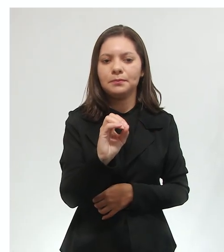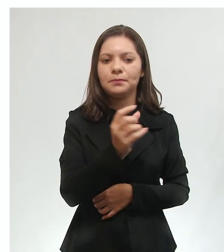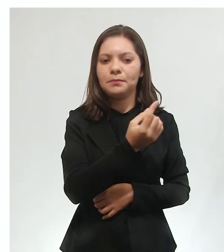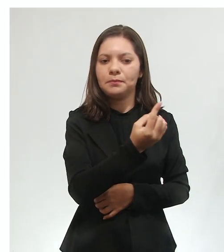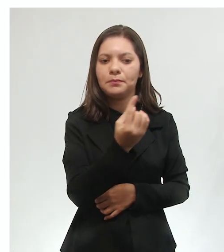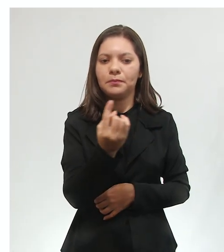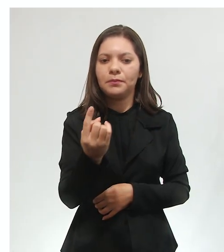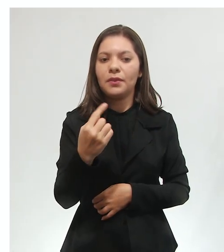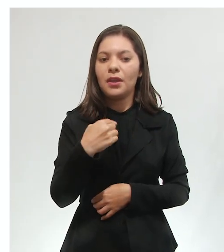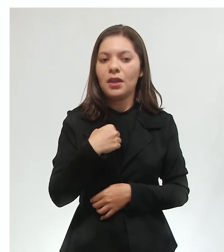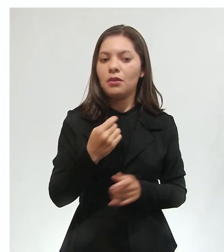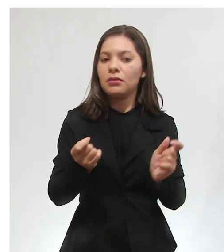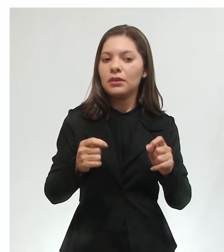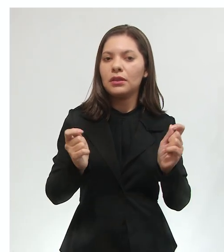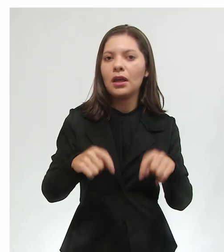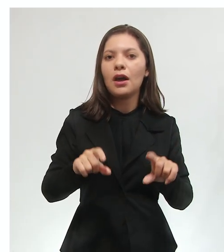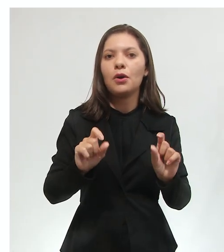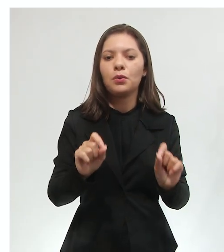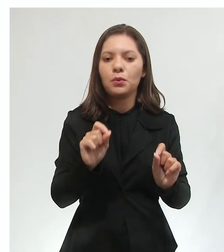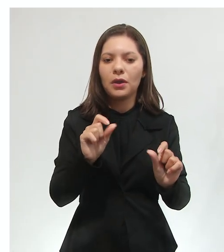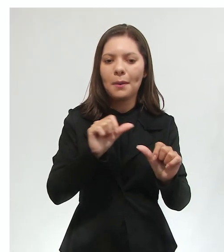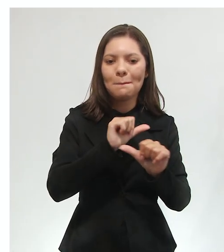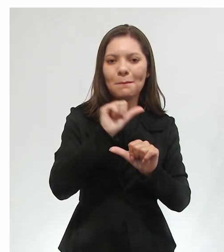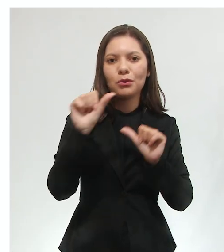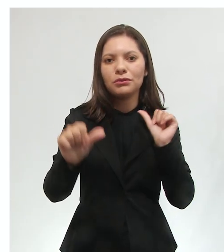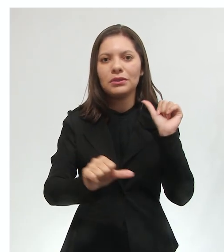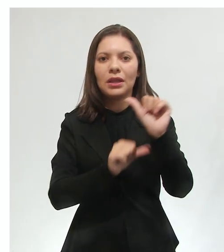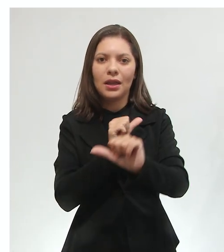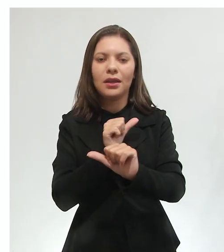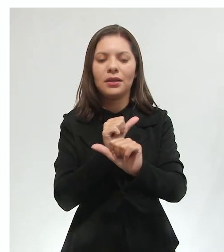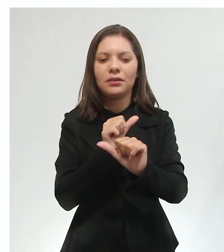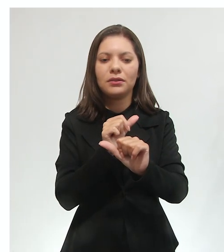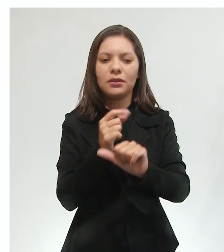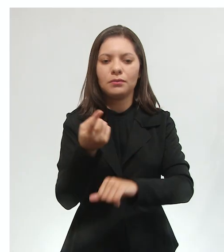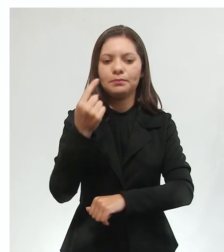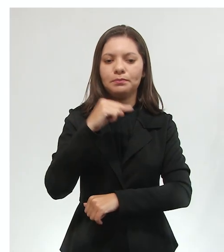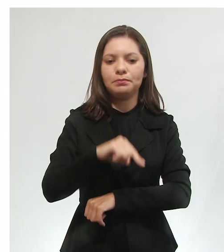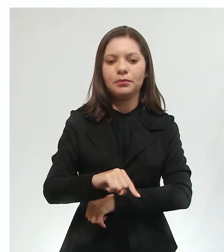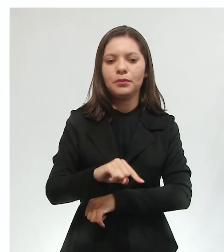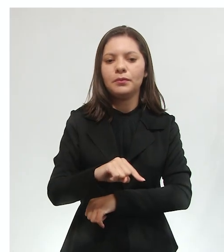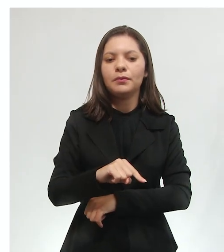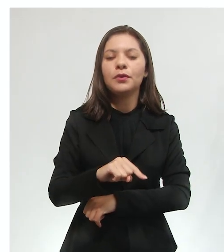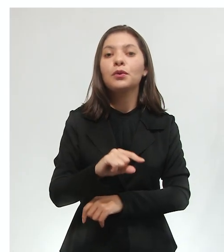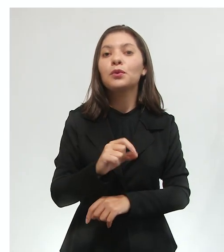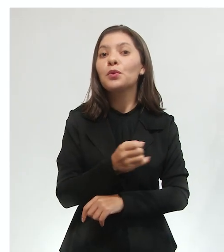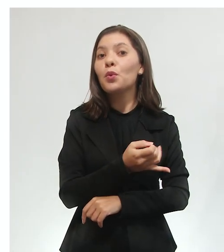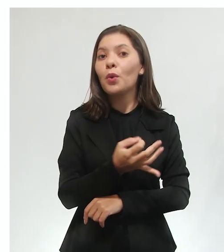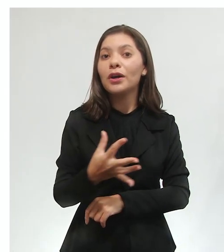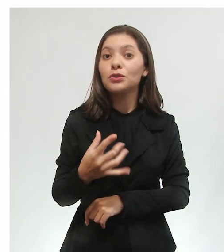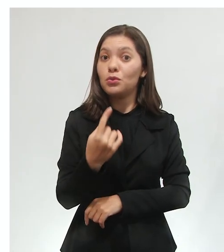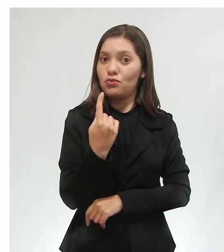posso trocar essas 10 unidades por uma dezena.